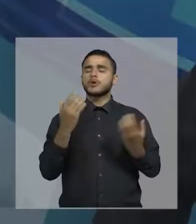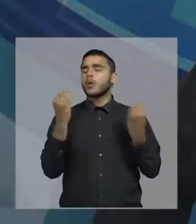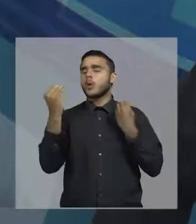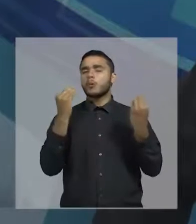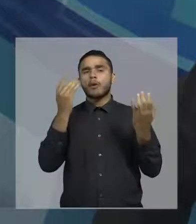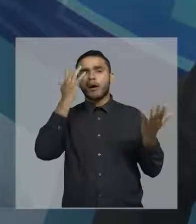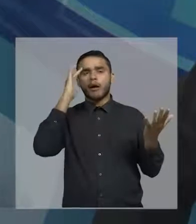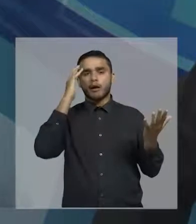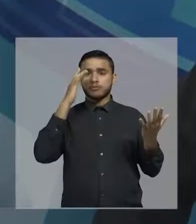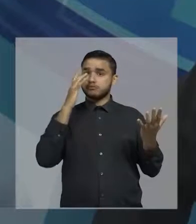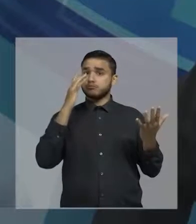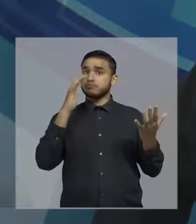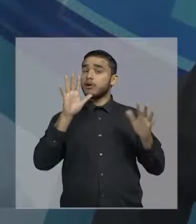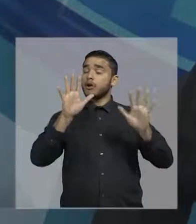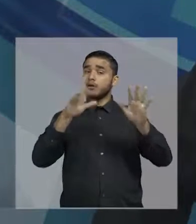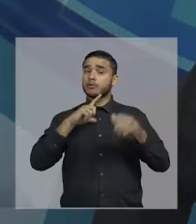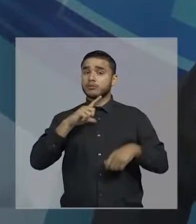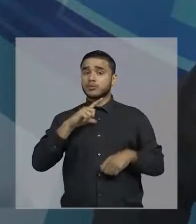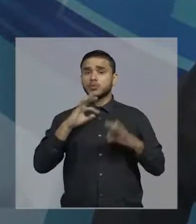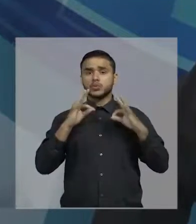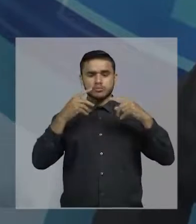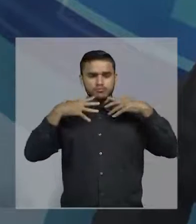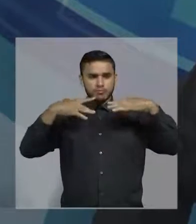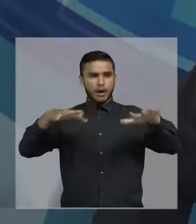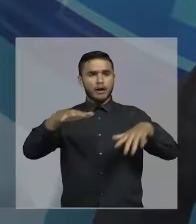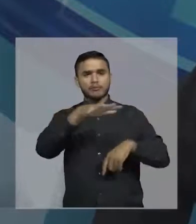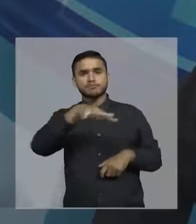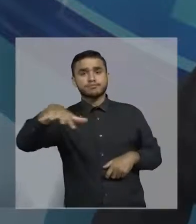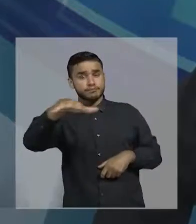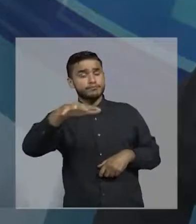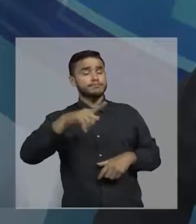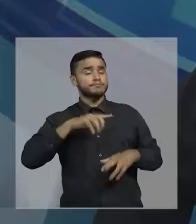dizia que a natureza tem horror ao vácuo.